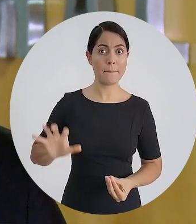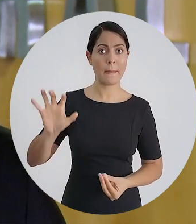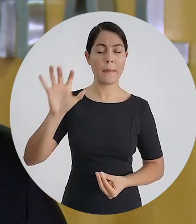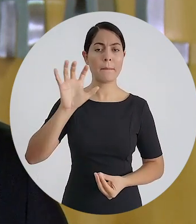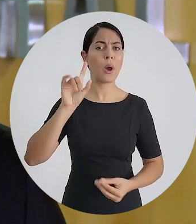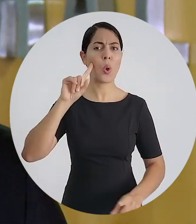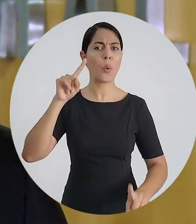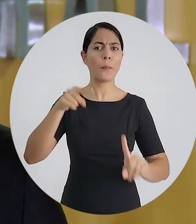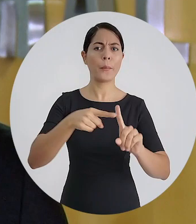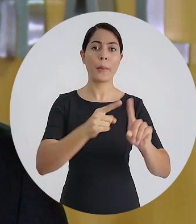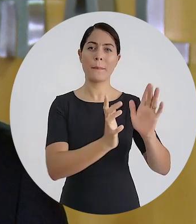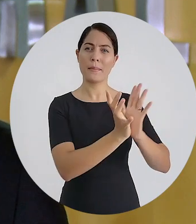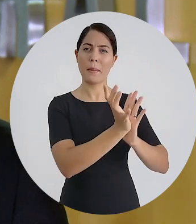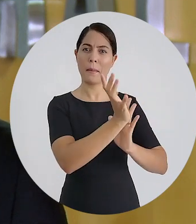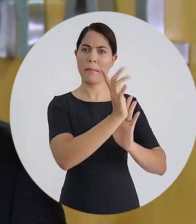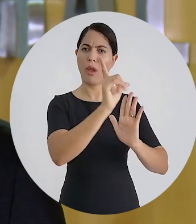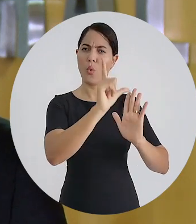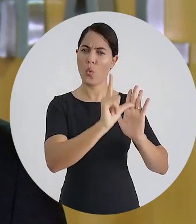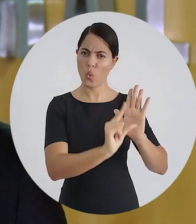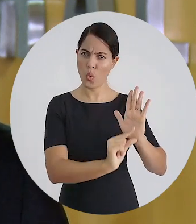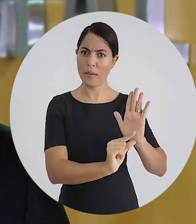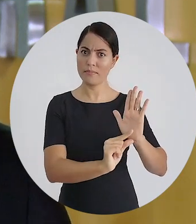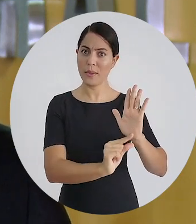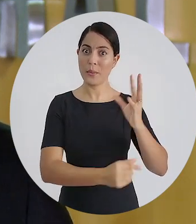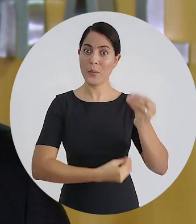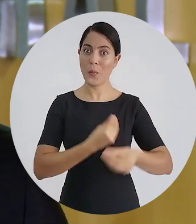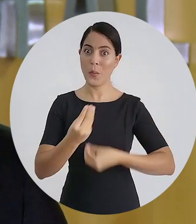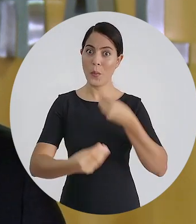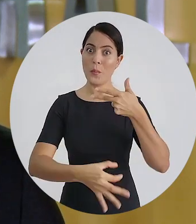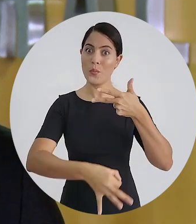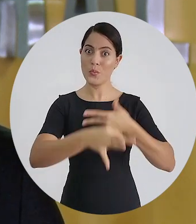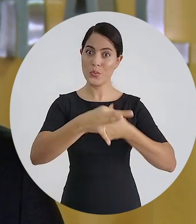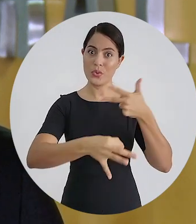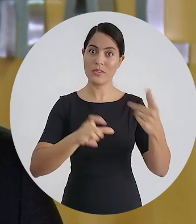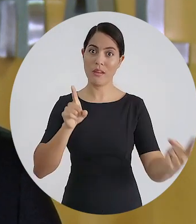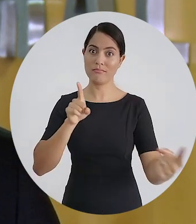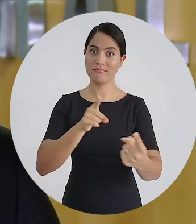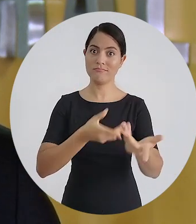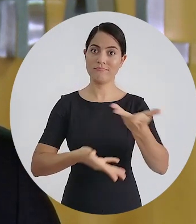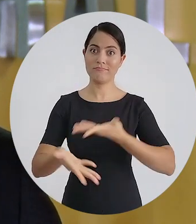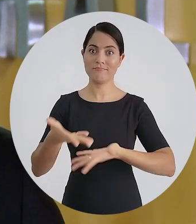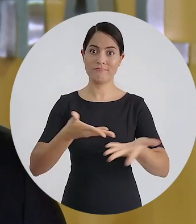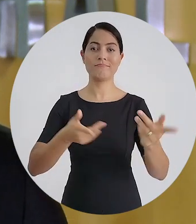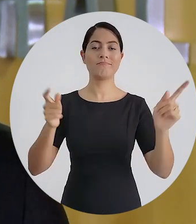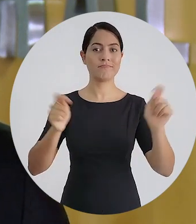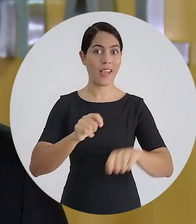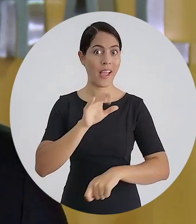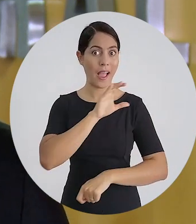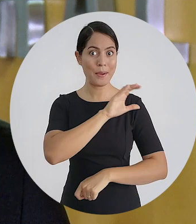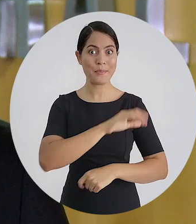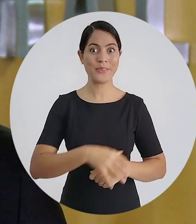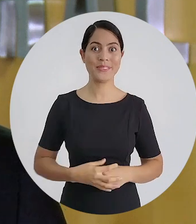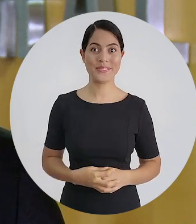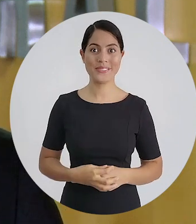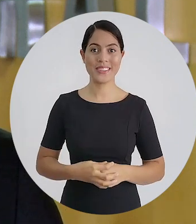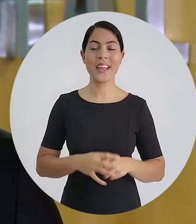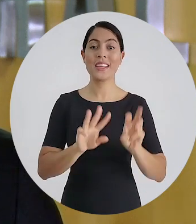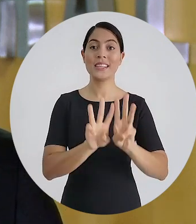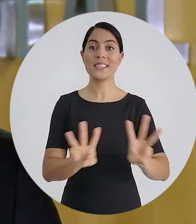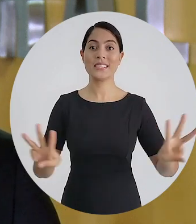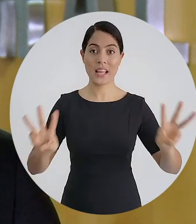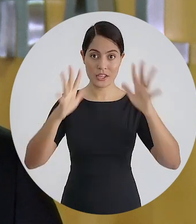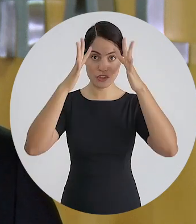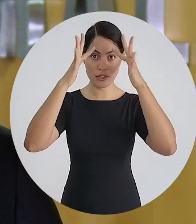reflexo será a desburocratização e a agilidade no atendimento do Judiciário aos cidadãos. Os sites